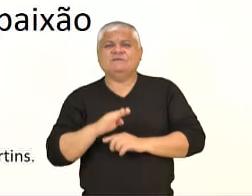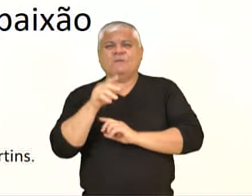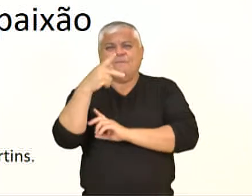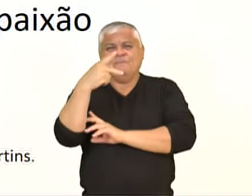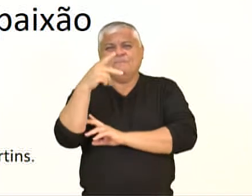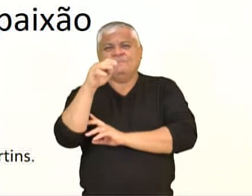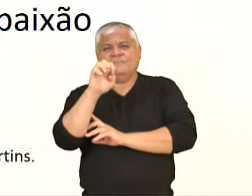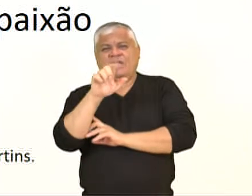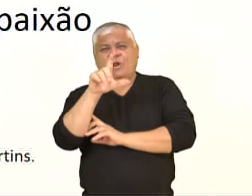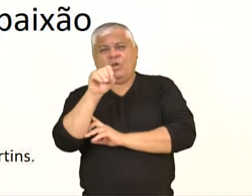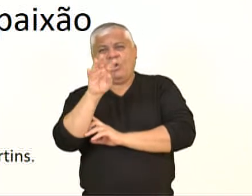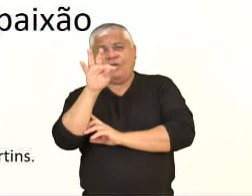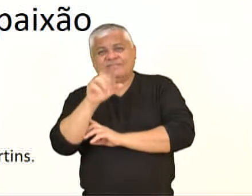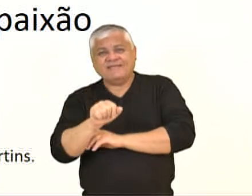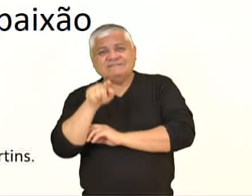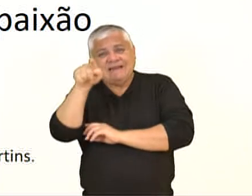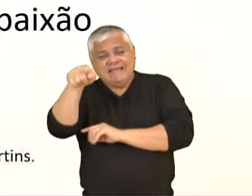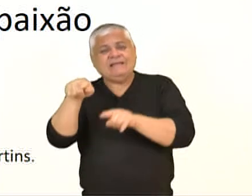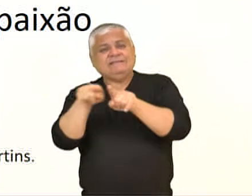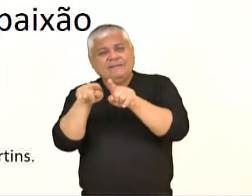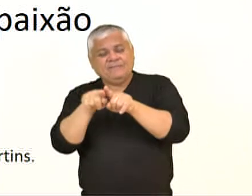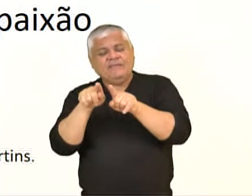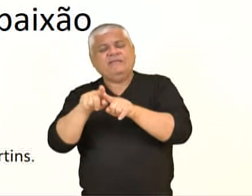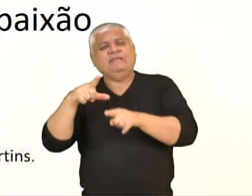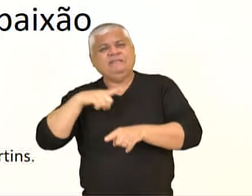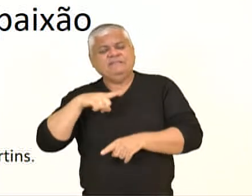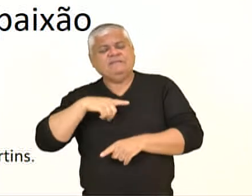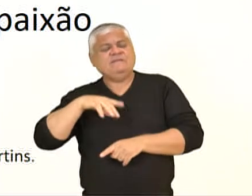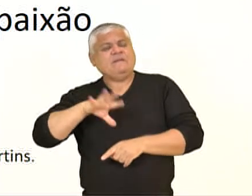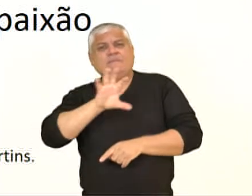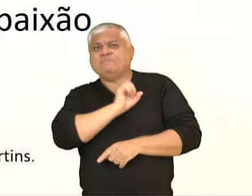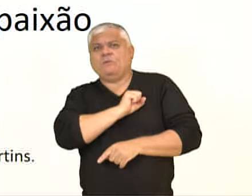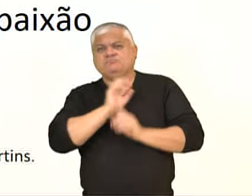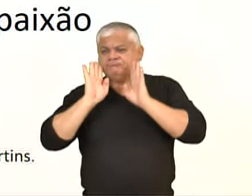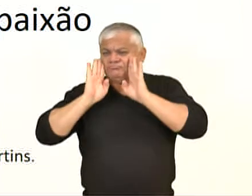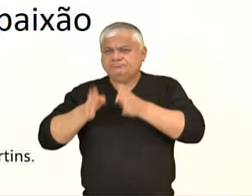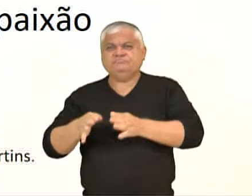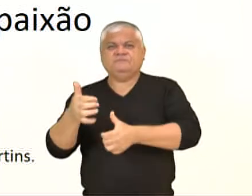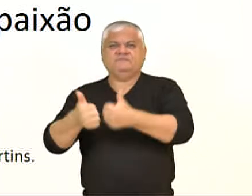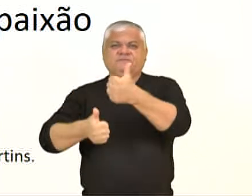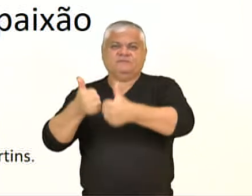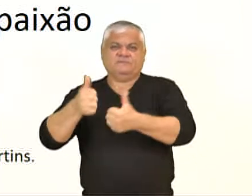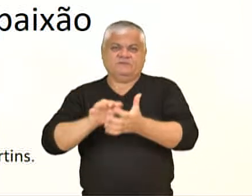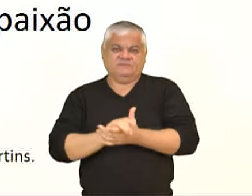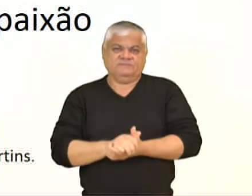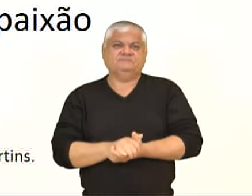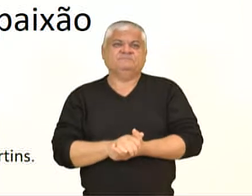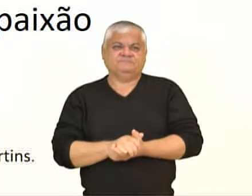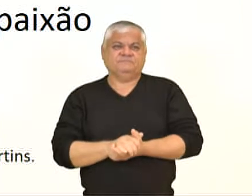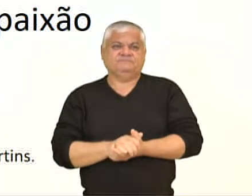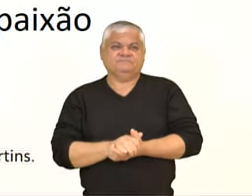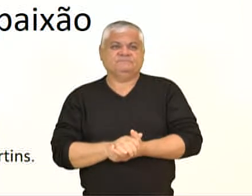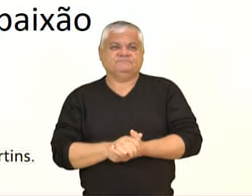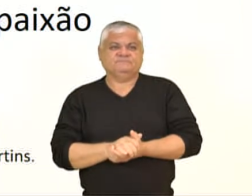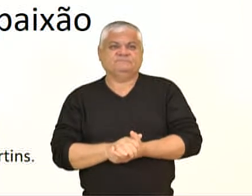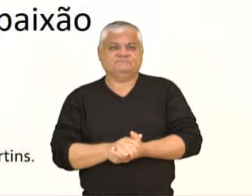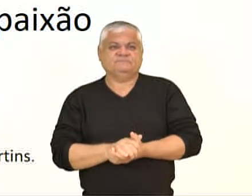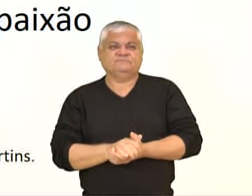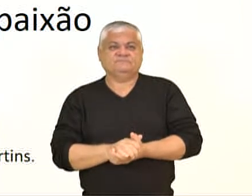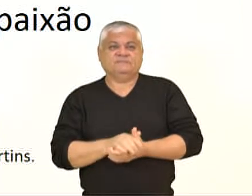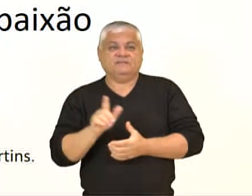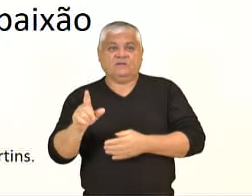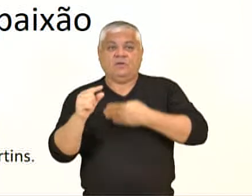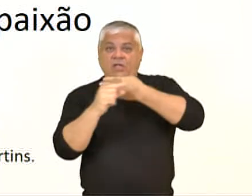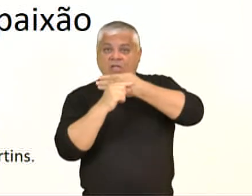o que está em jogo é uma paixão maior pelo futebol. Montserrat Martins, paixão por